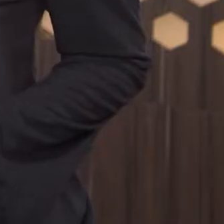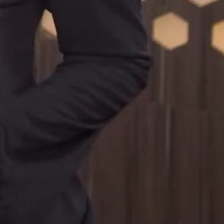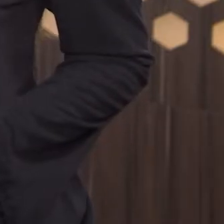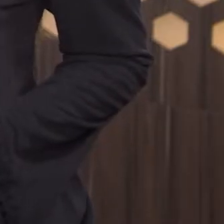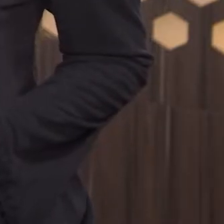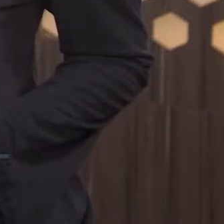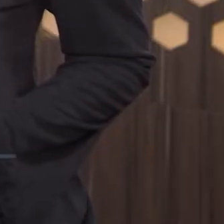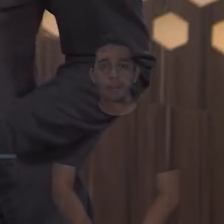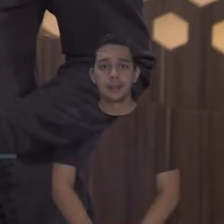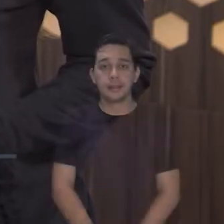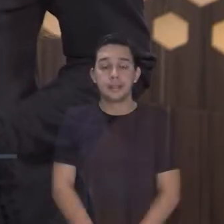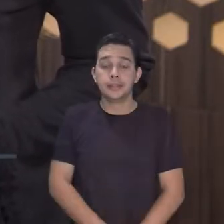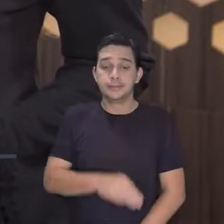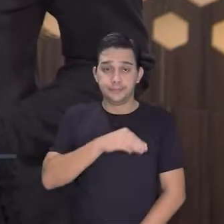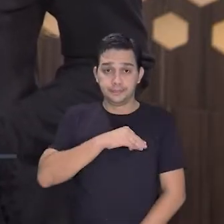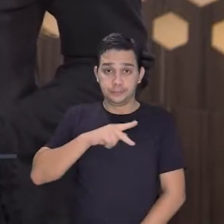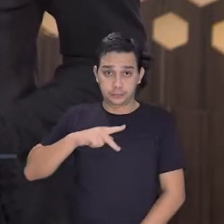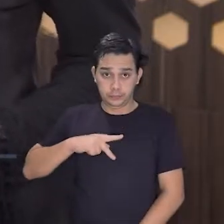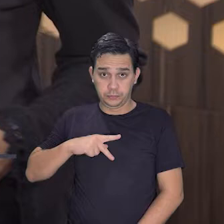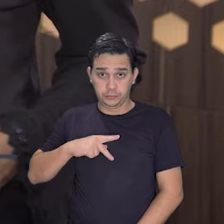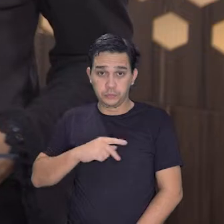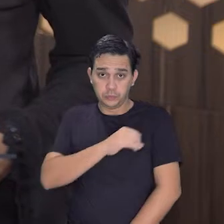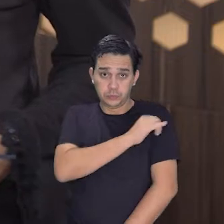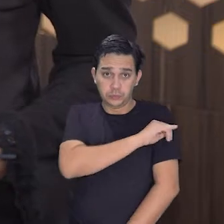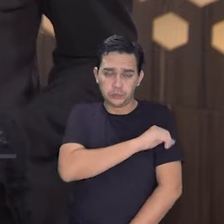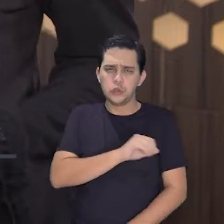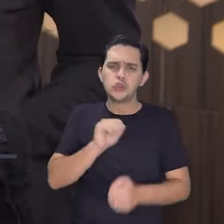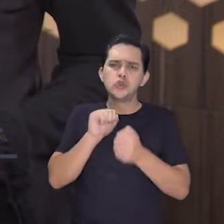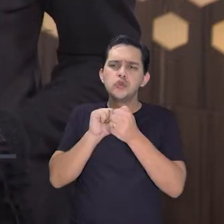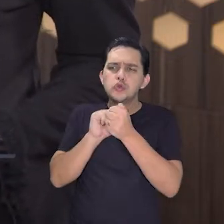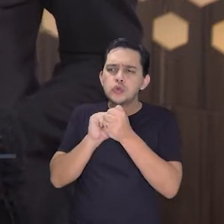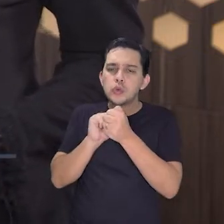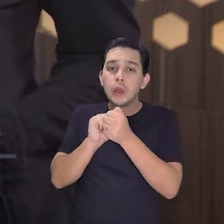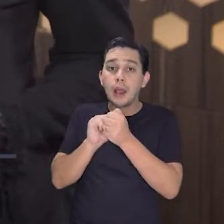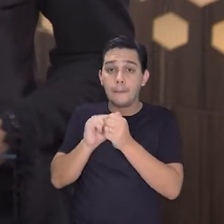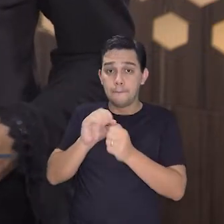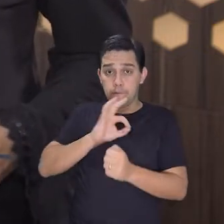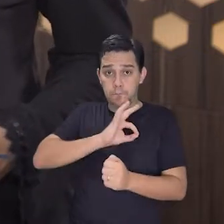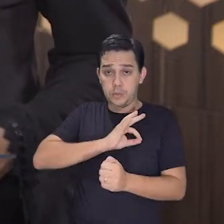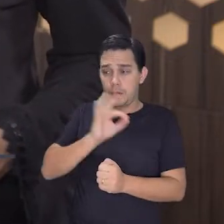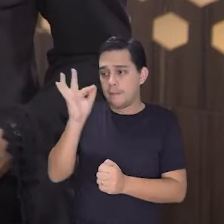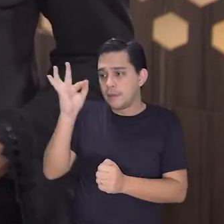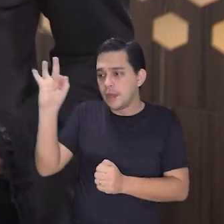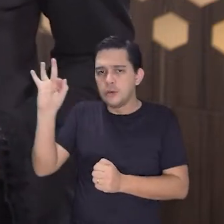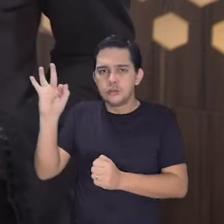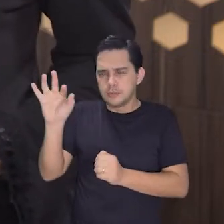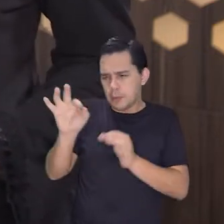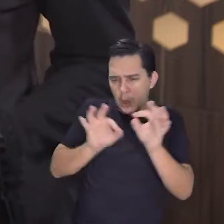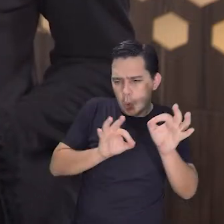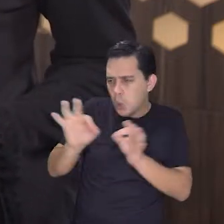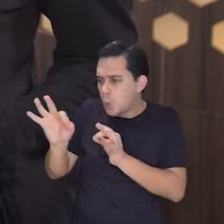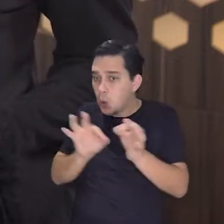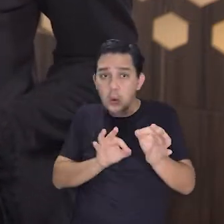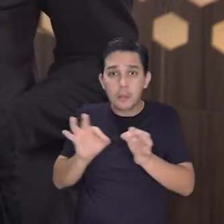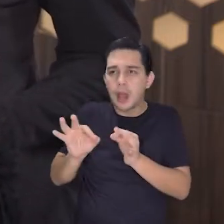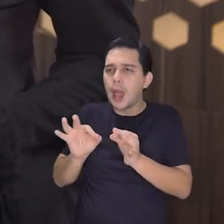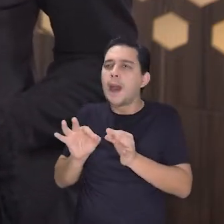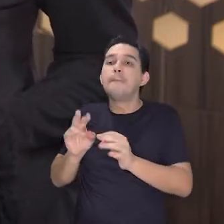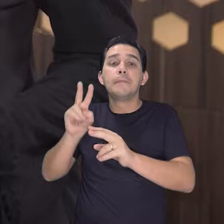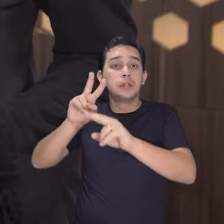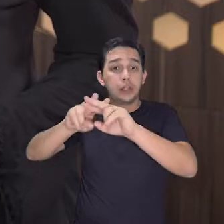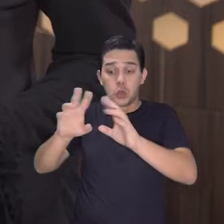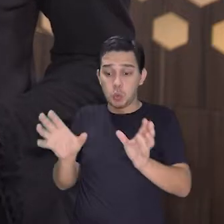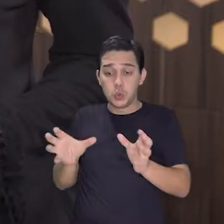O Ministério Público do Estado do Rio de Janeiro, em parceria com a Polícia Federal, realizou a operação para prender grupo miliciano